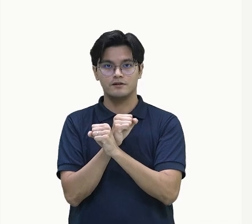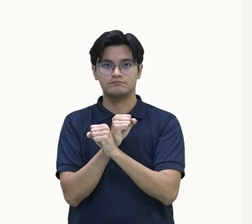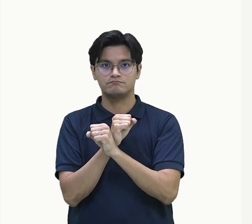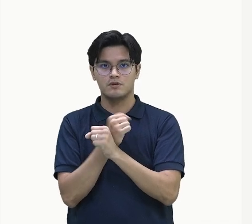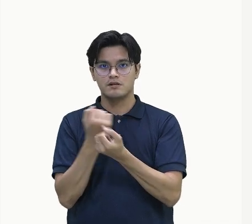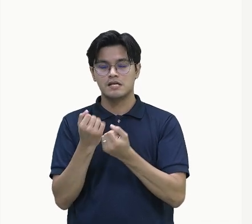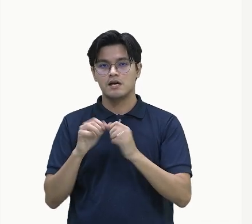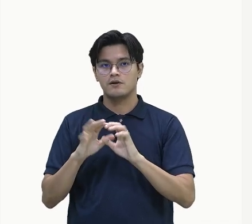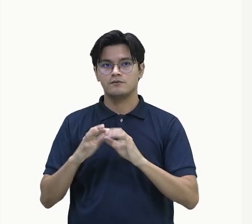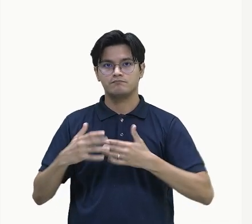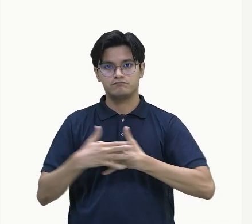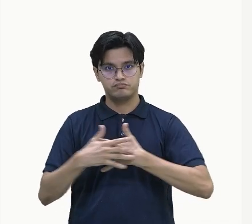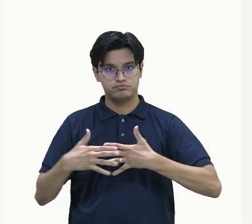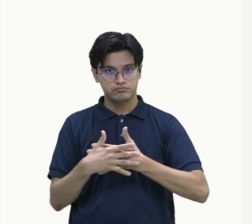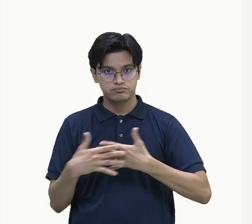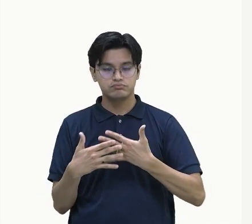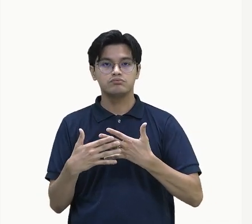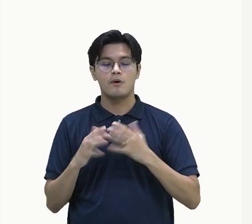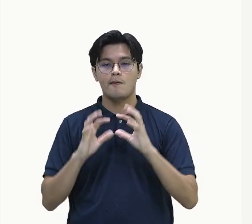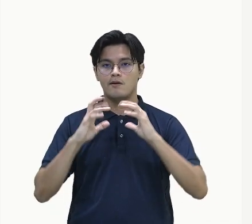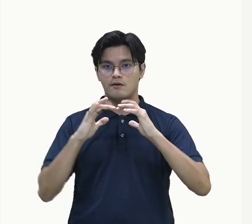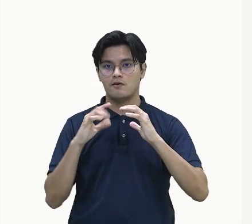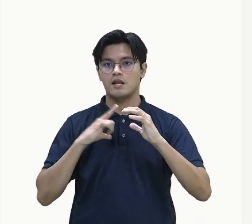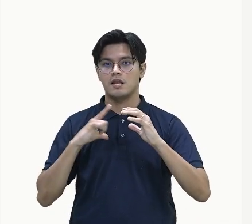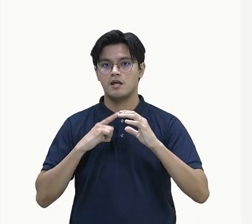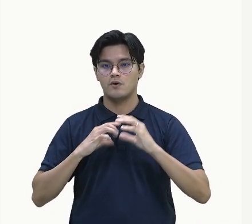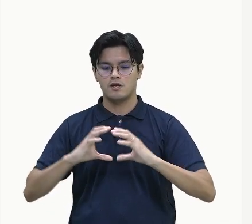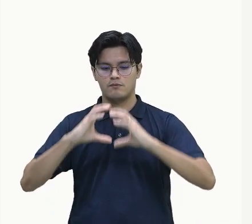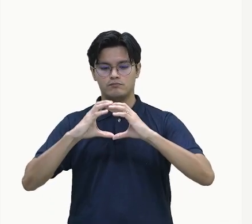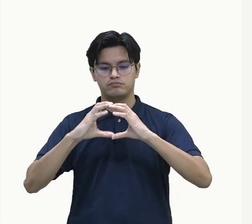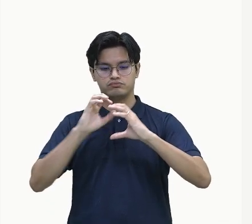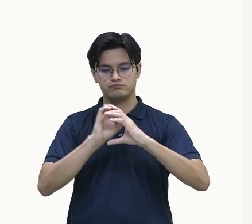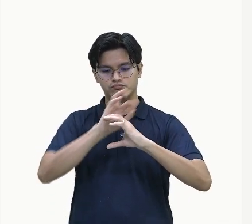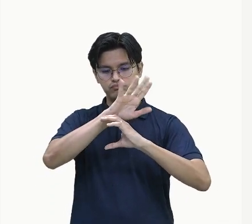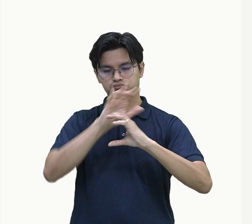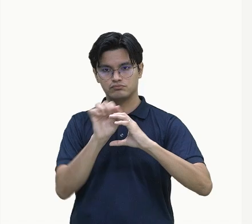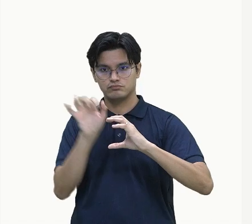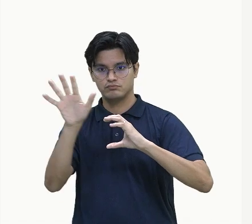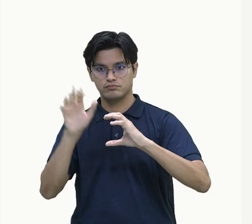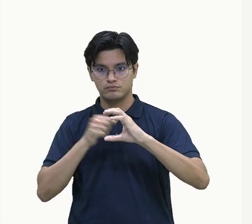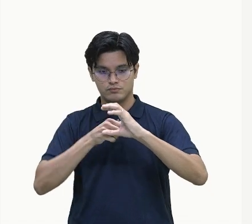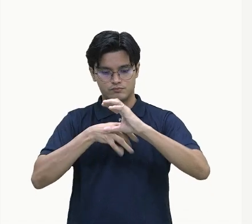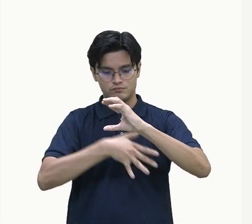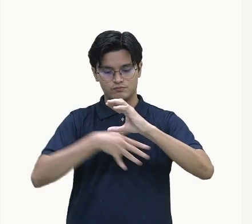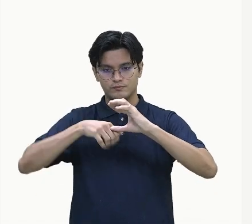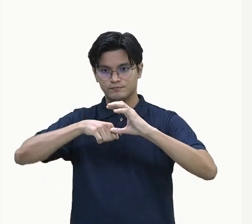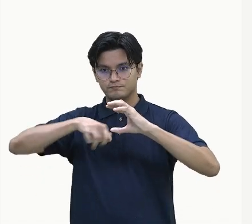centralizado, e saindo aqui da parte, da parte mais externa, né, da sua membrana,